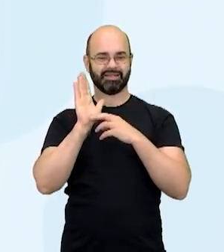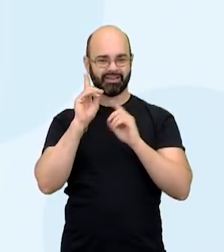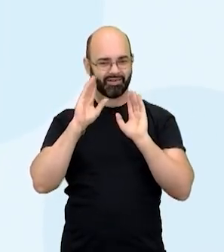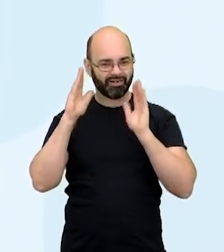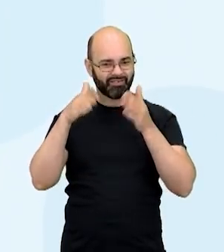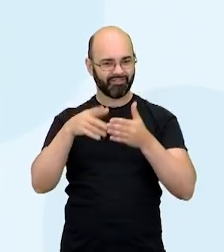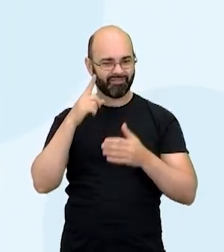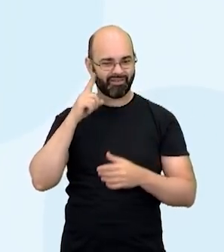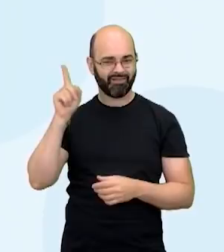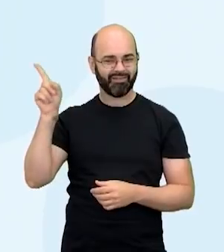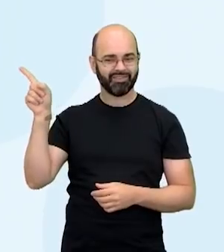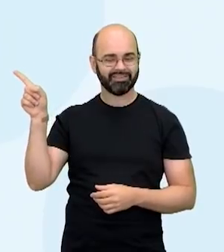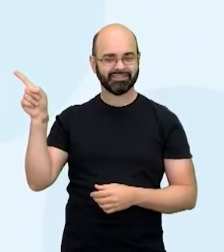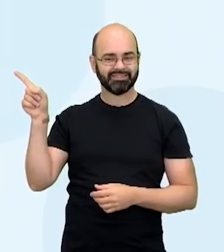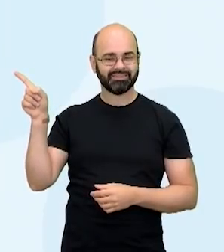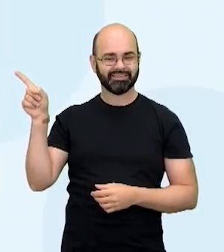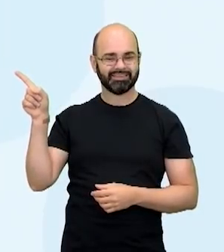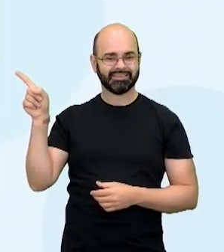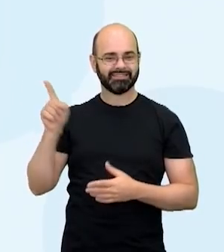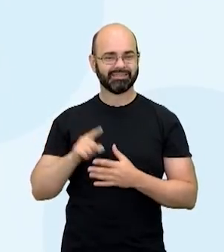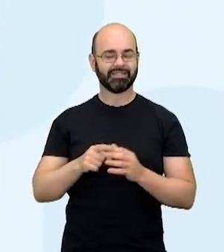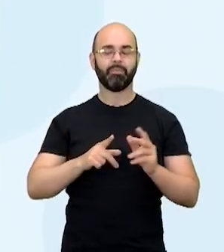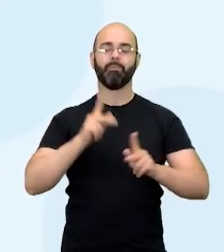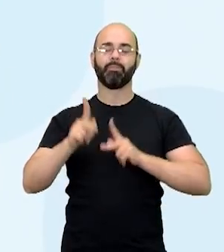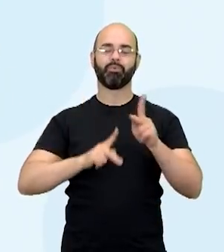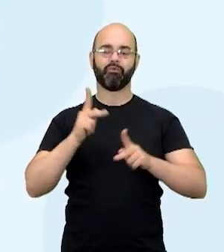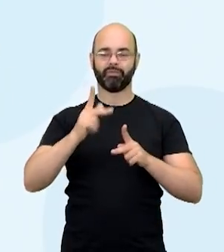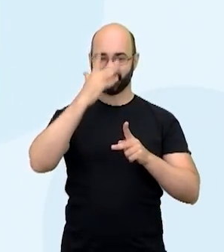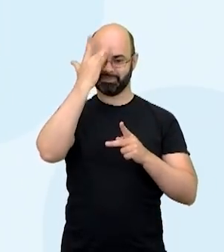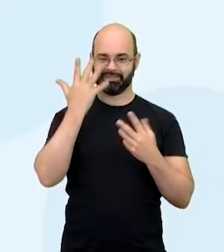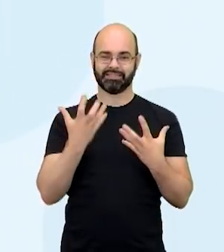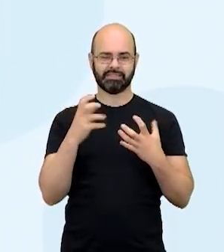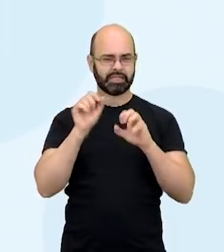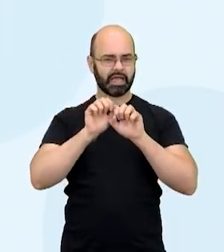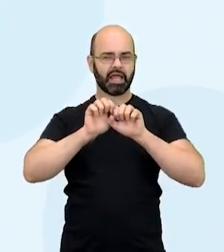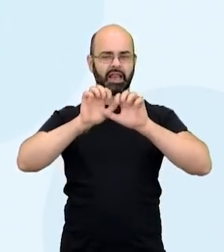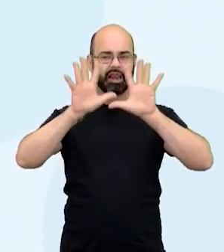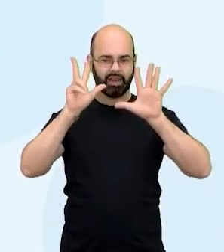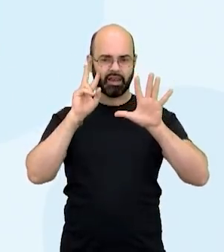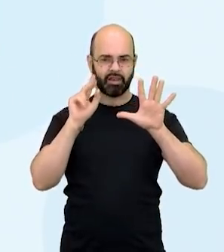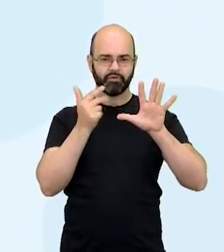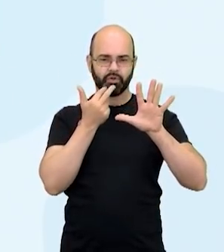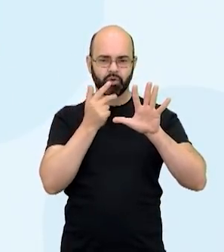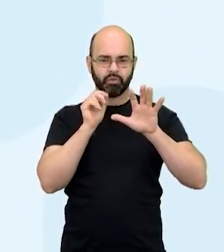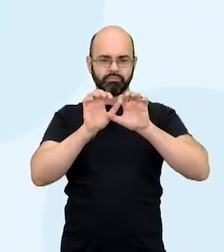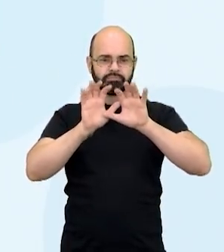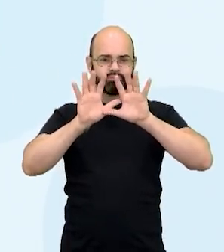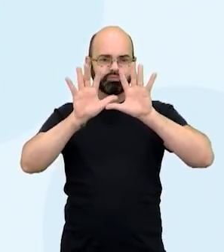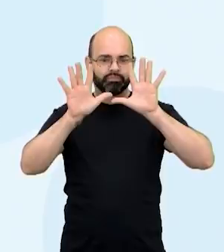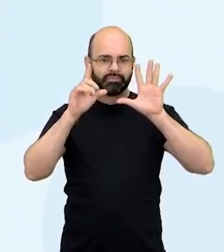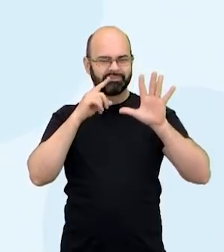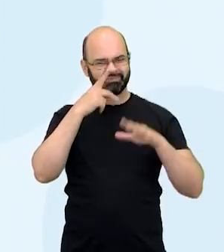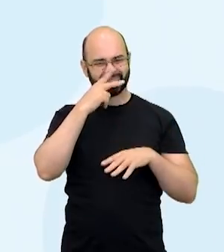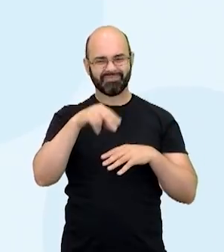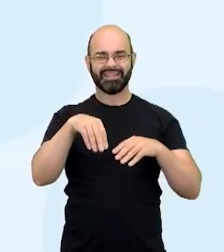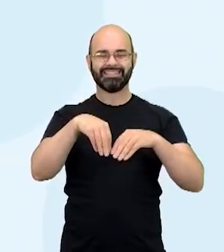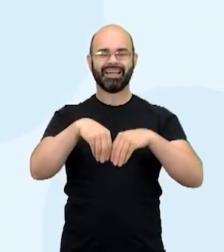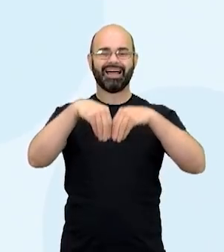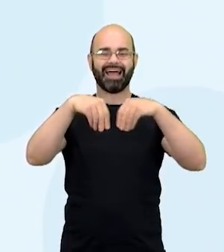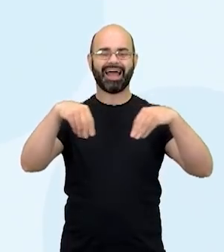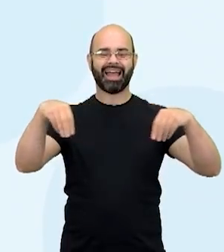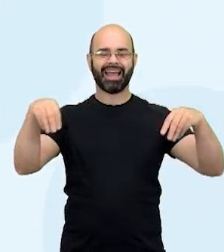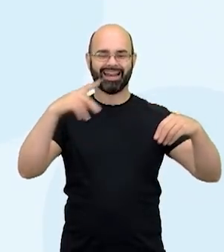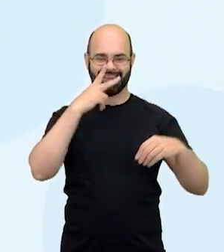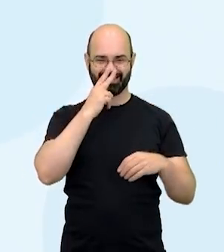né, totalmente, né, povoado, né, que está claro, né, aquele clarão, né, no meio. Parece que a areia né, do mar, né? Exatamente. É